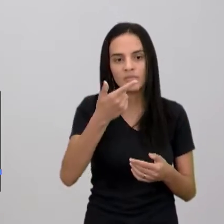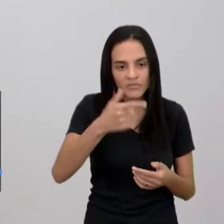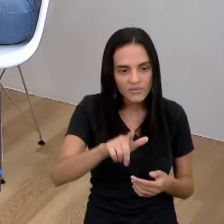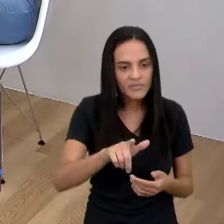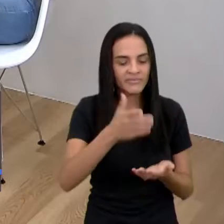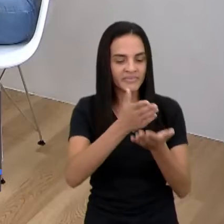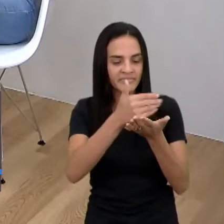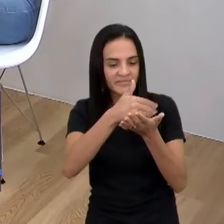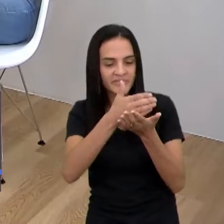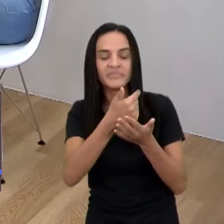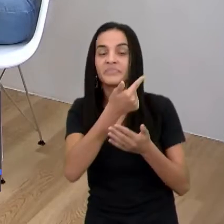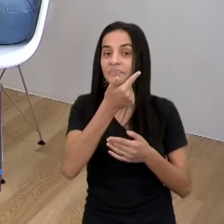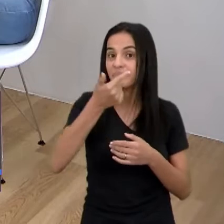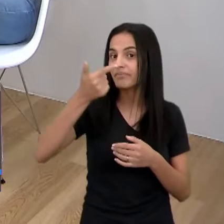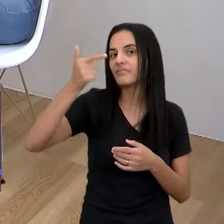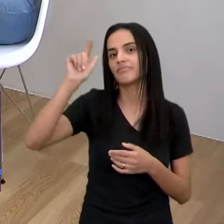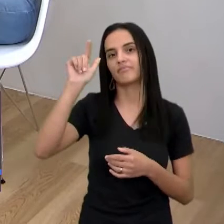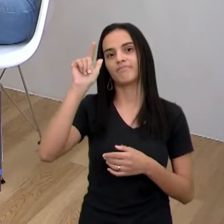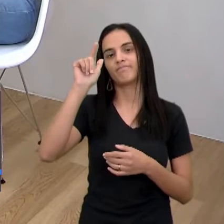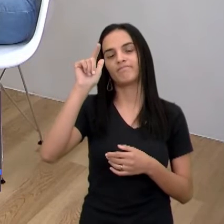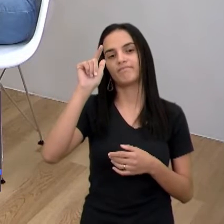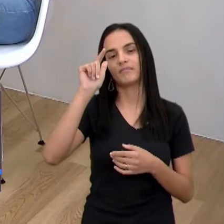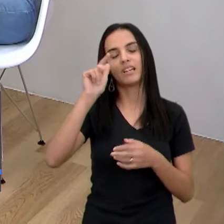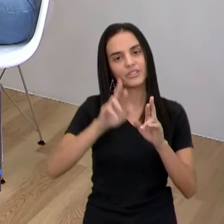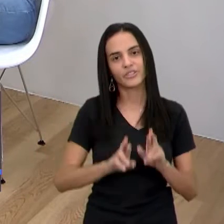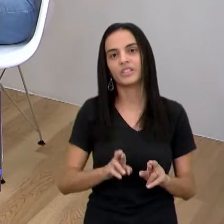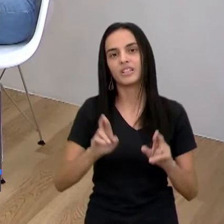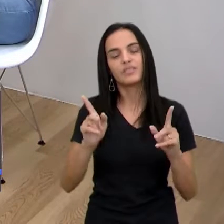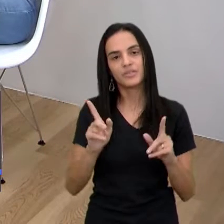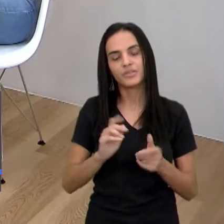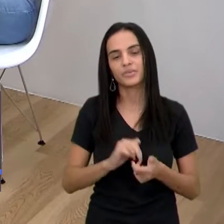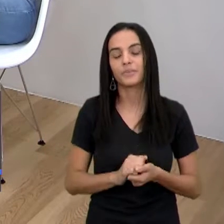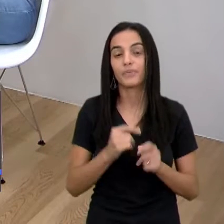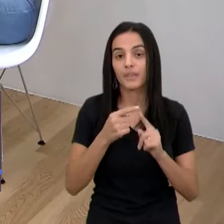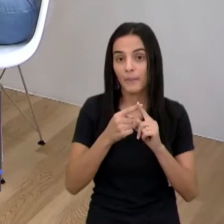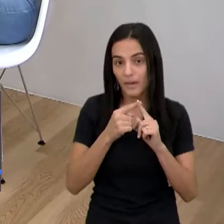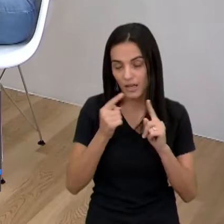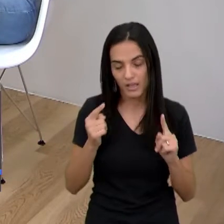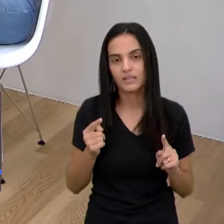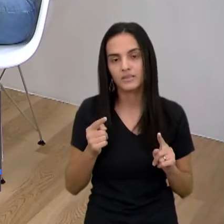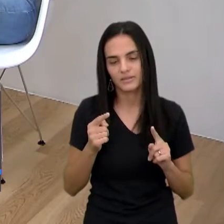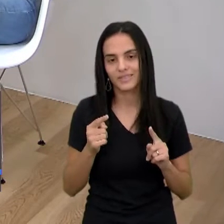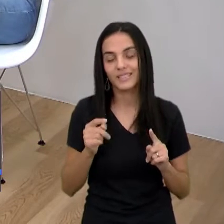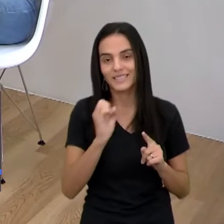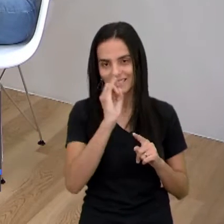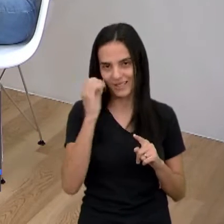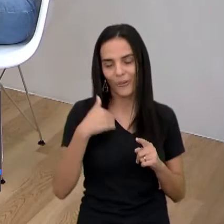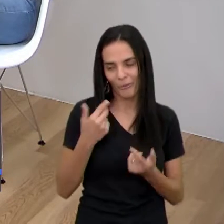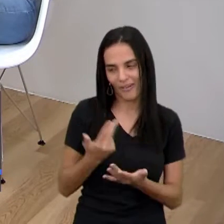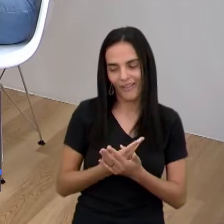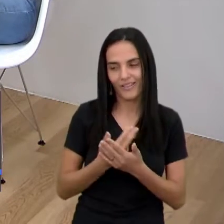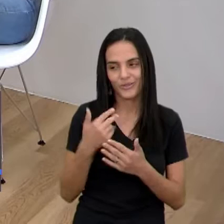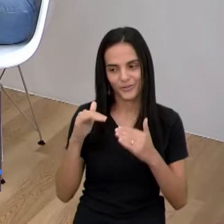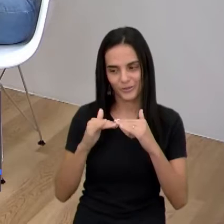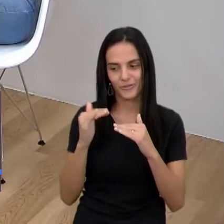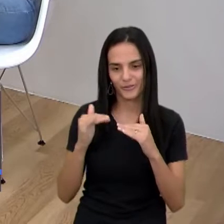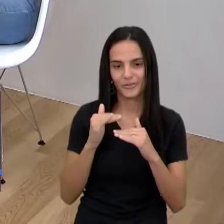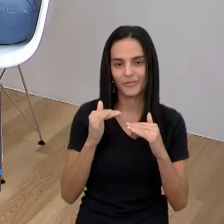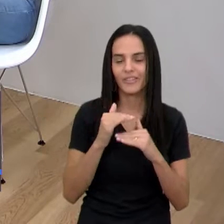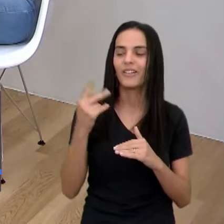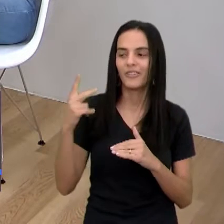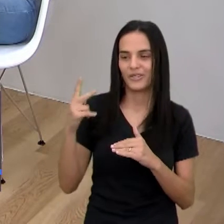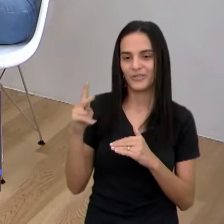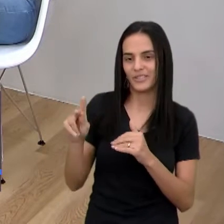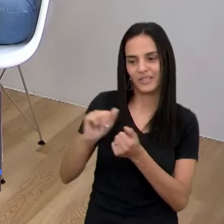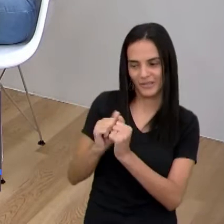uma outra que é bem diferente. Mas, me corrija se você não concordar, coloque seu ponto de